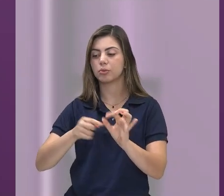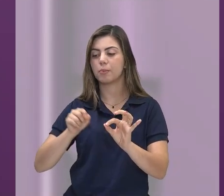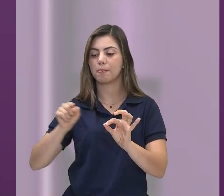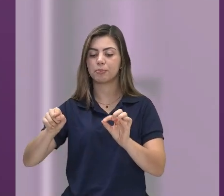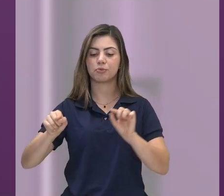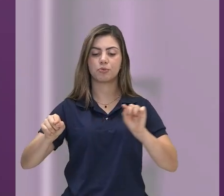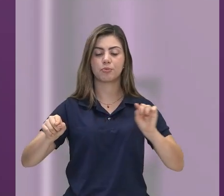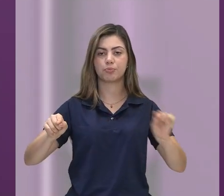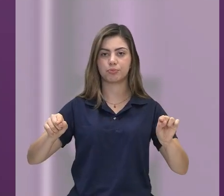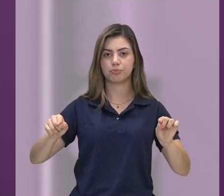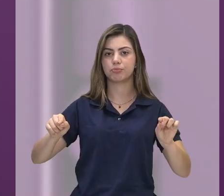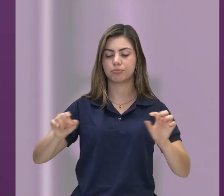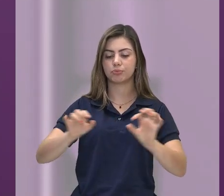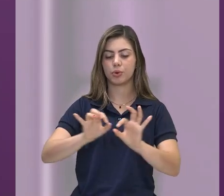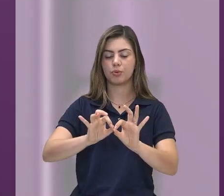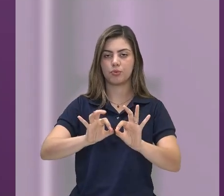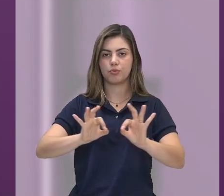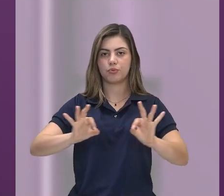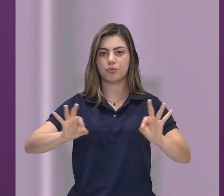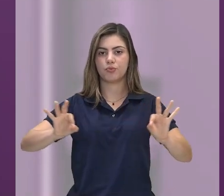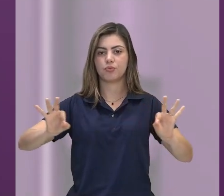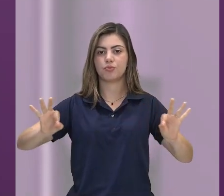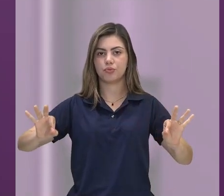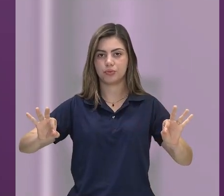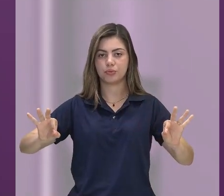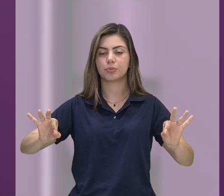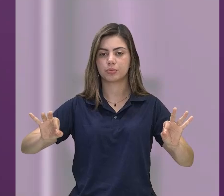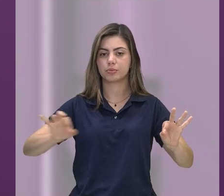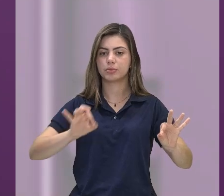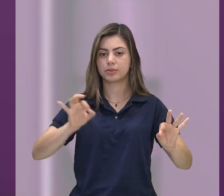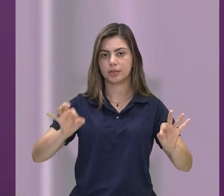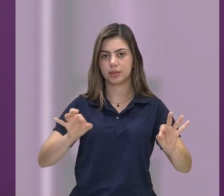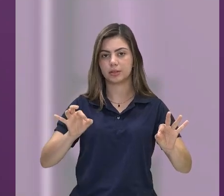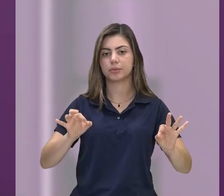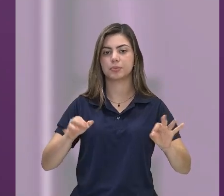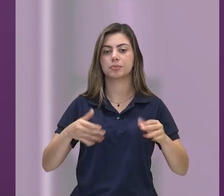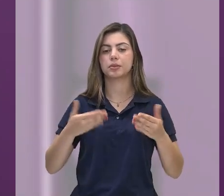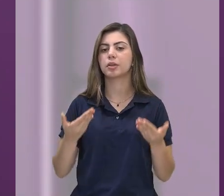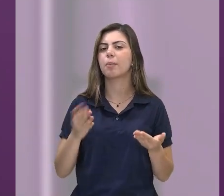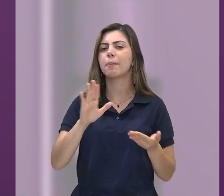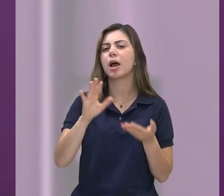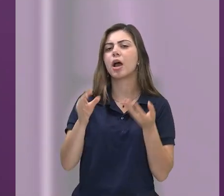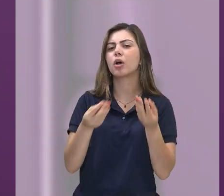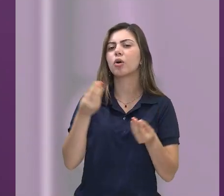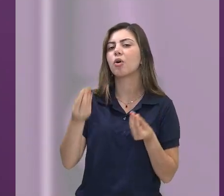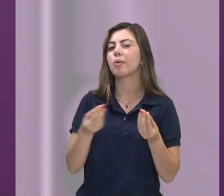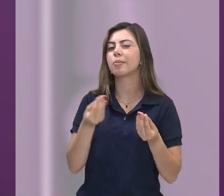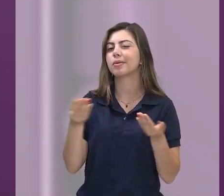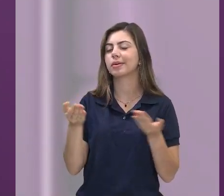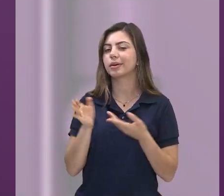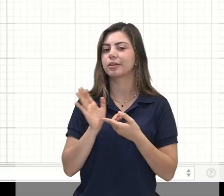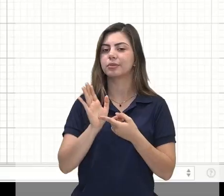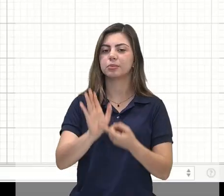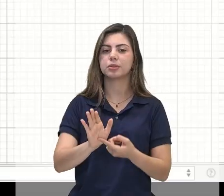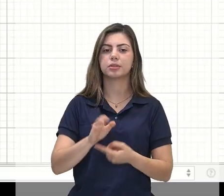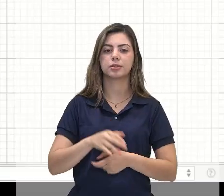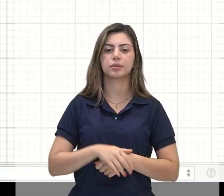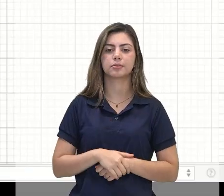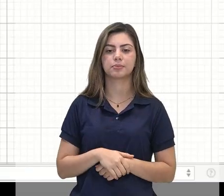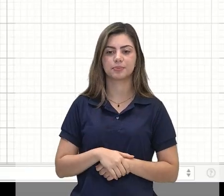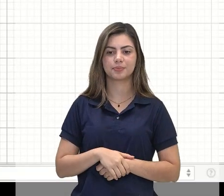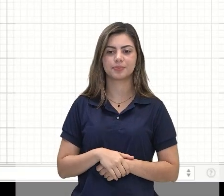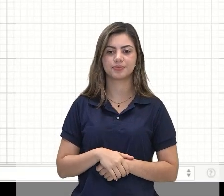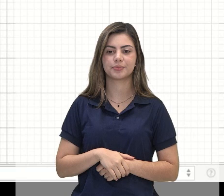da circunferência, certo? E que necessariamente tem que passar pelo centro. Então, vamos visualizar esse elemento aí.